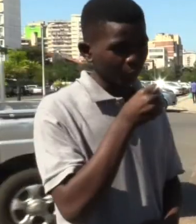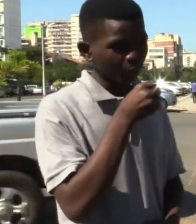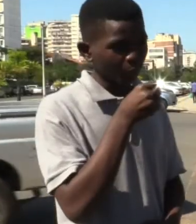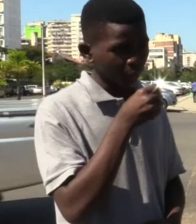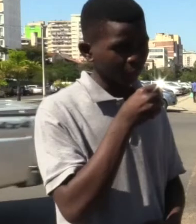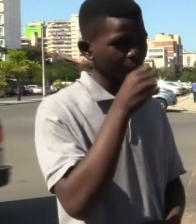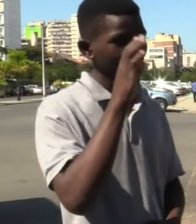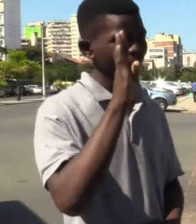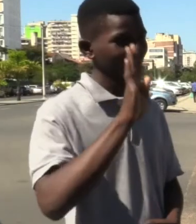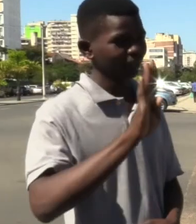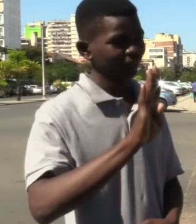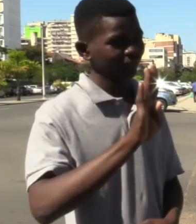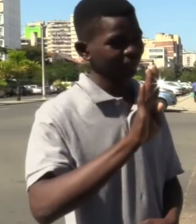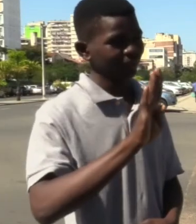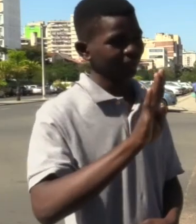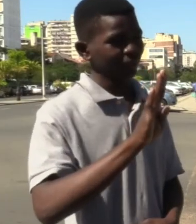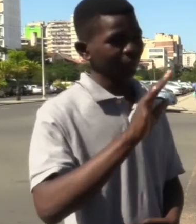Tuberculose.